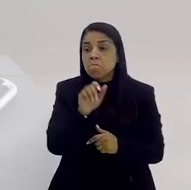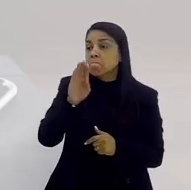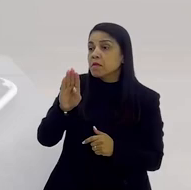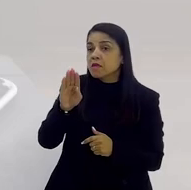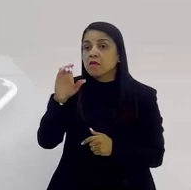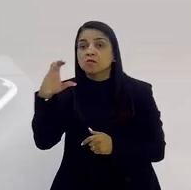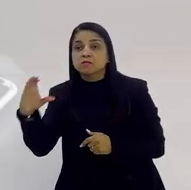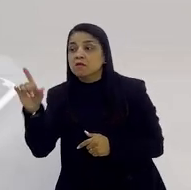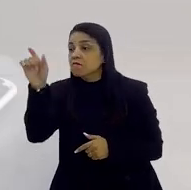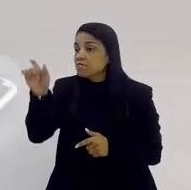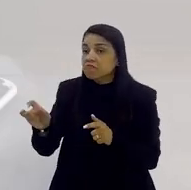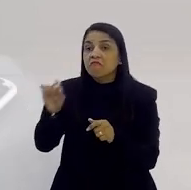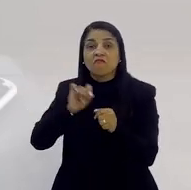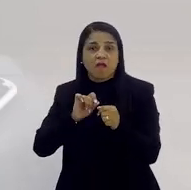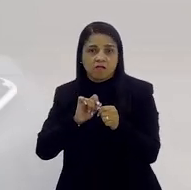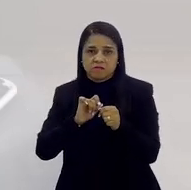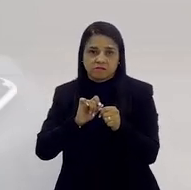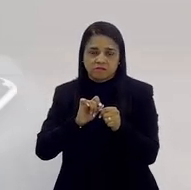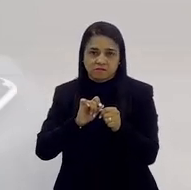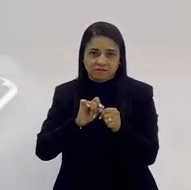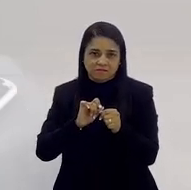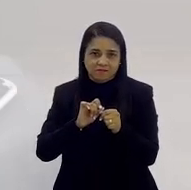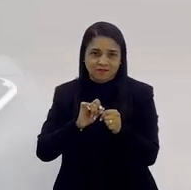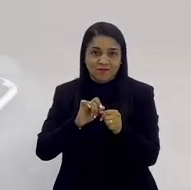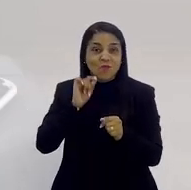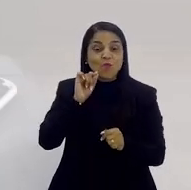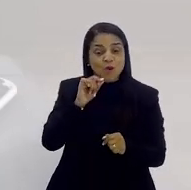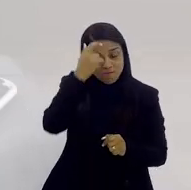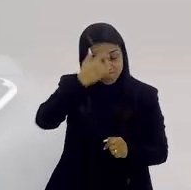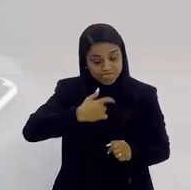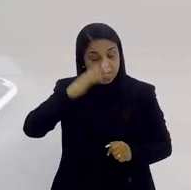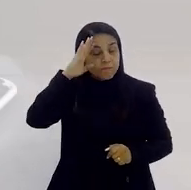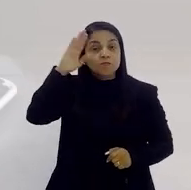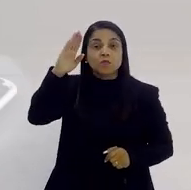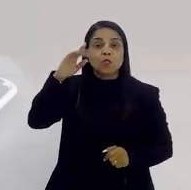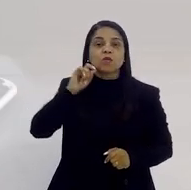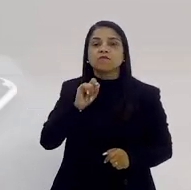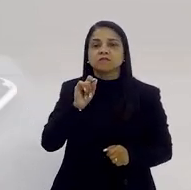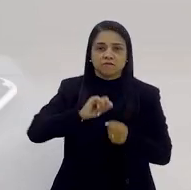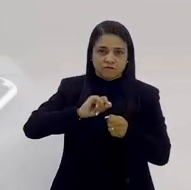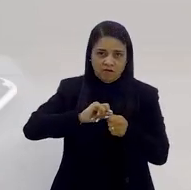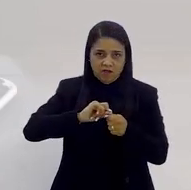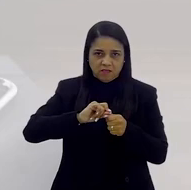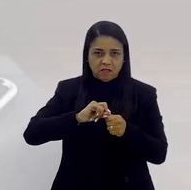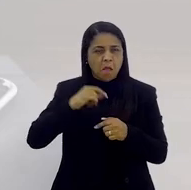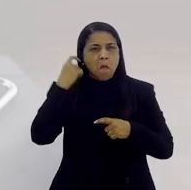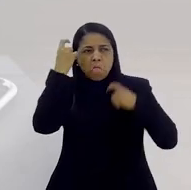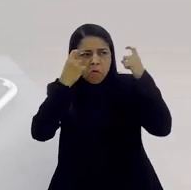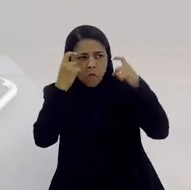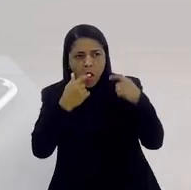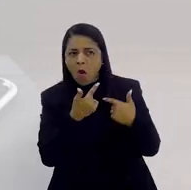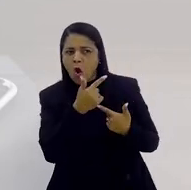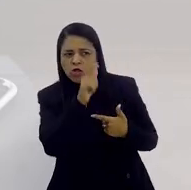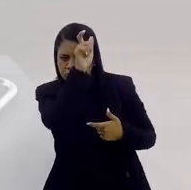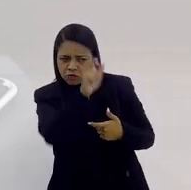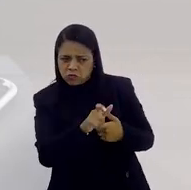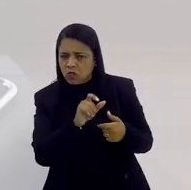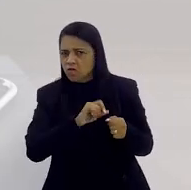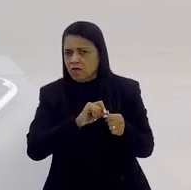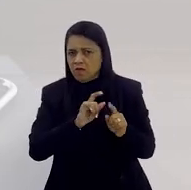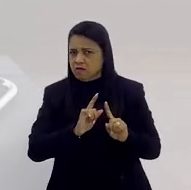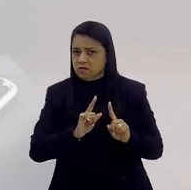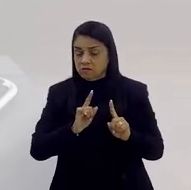o assunto é o que você faz sim essa que é a grande importância você não tem que se preocupar com o que estão fazendo